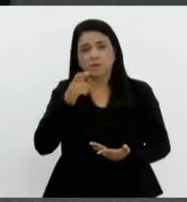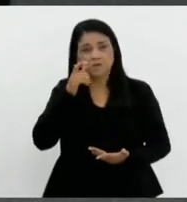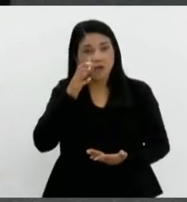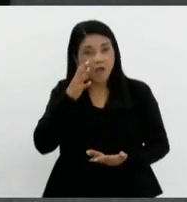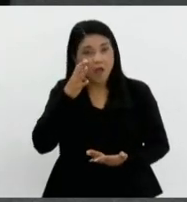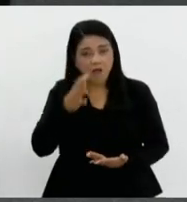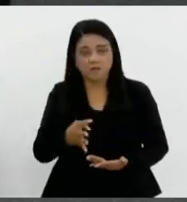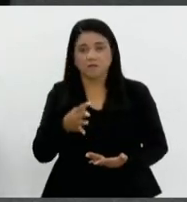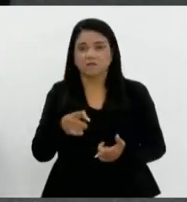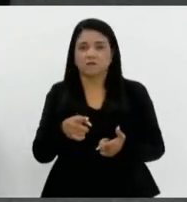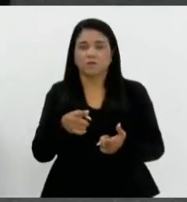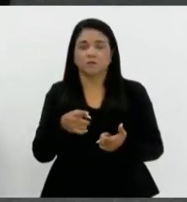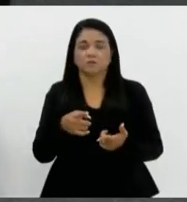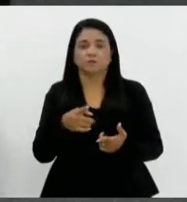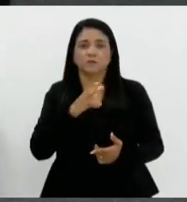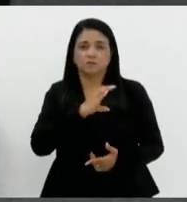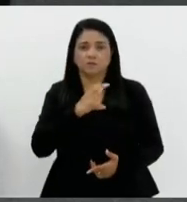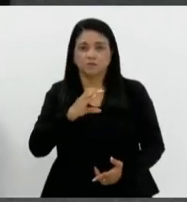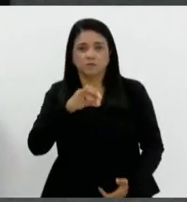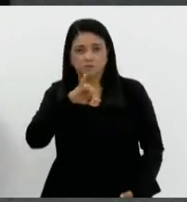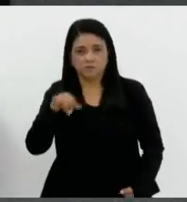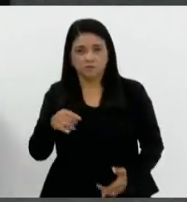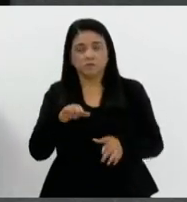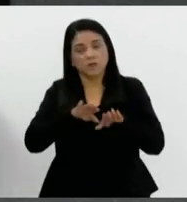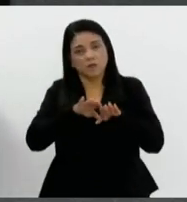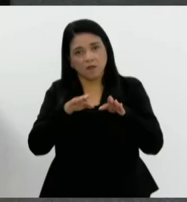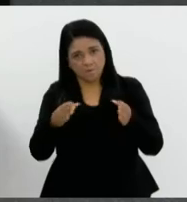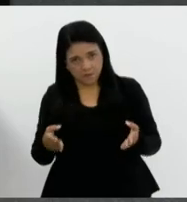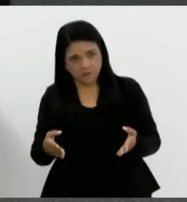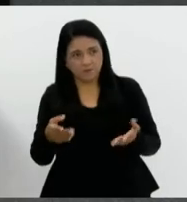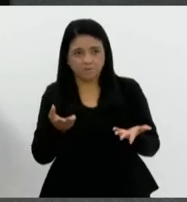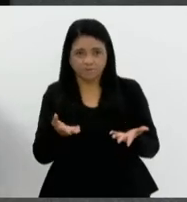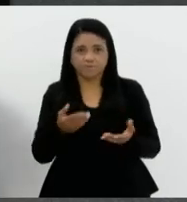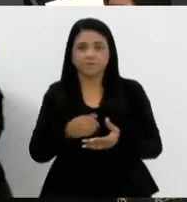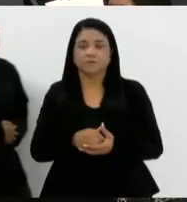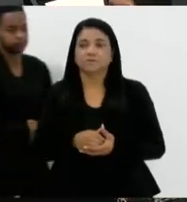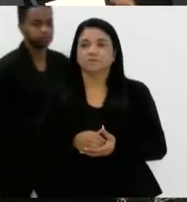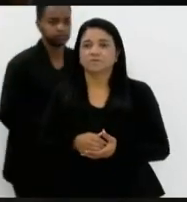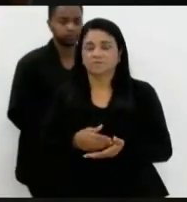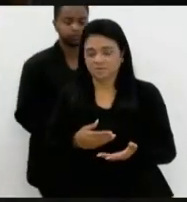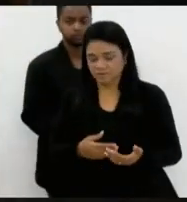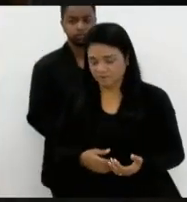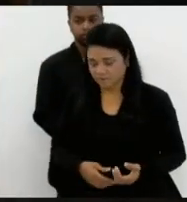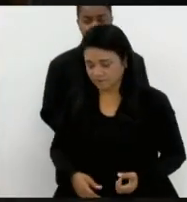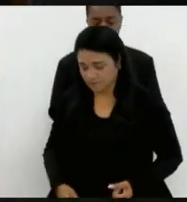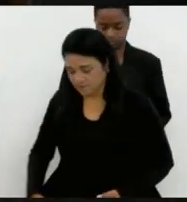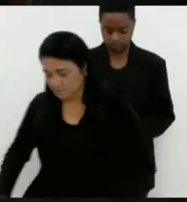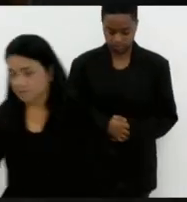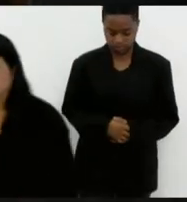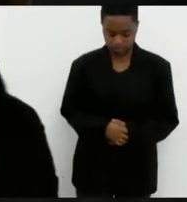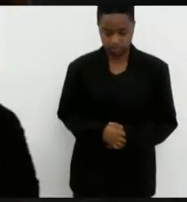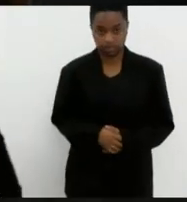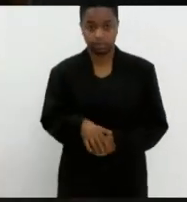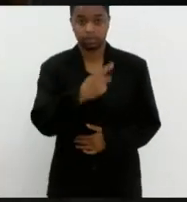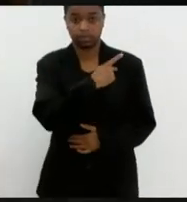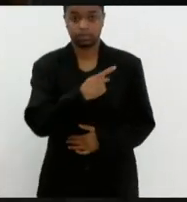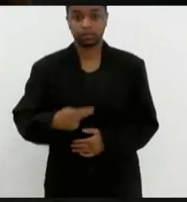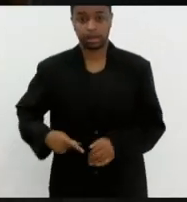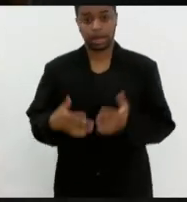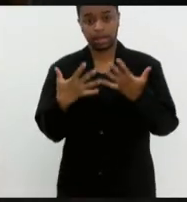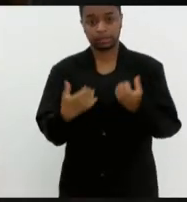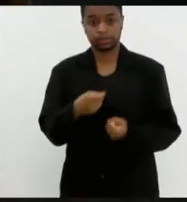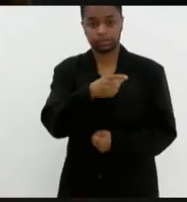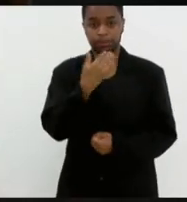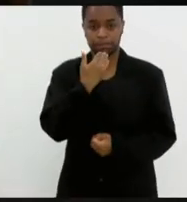e da mesa para que a gente possa restabelecer aí... A presidência defere o pedido de Vossa Excelência, Renata. Apesar de numa